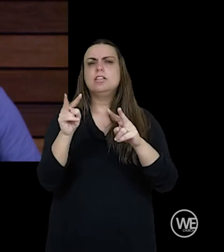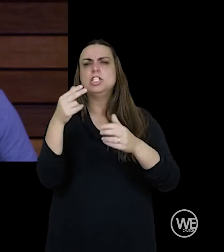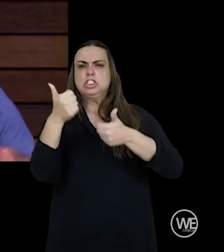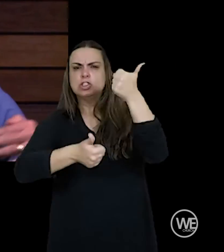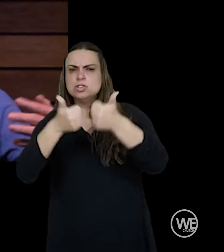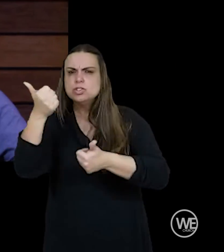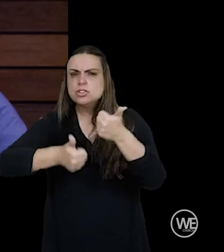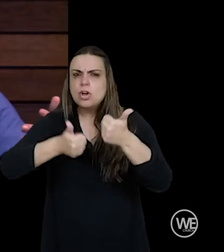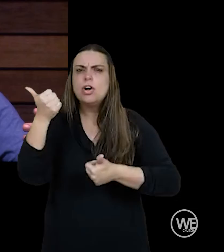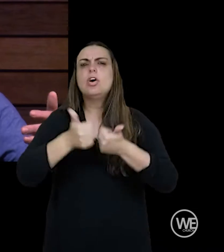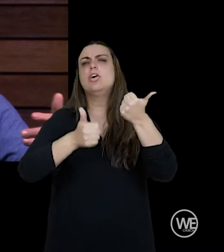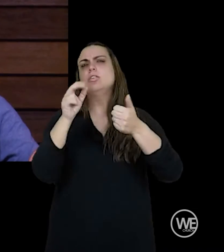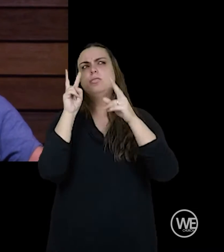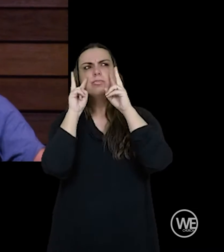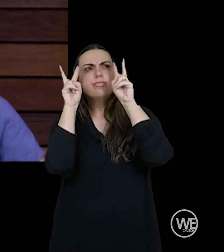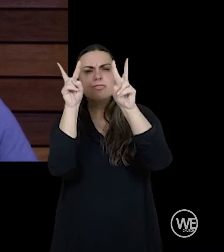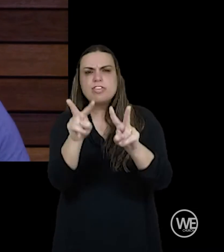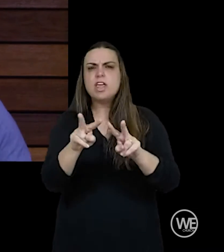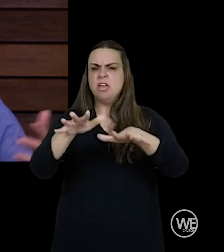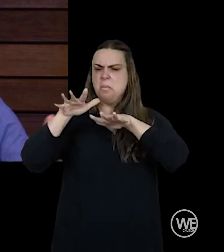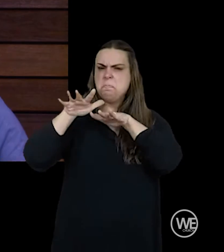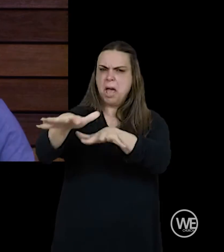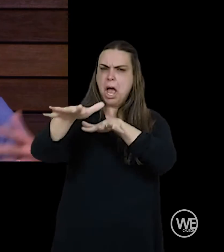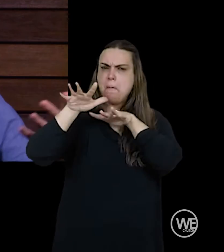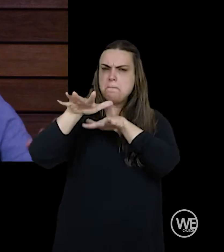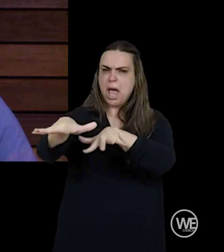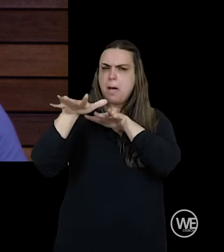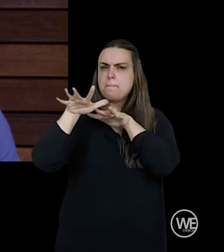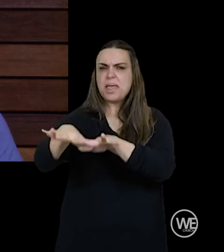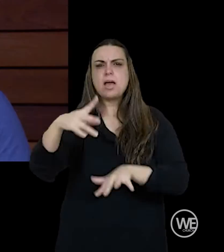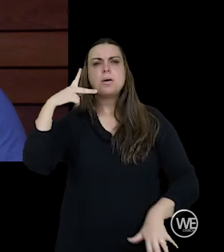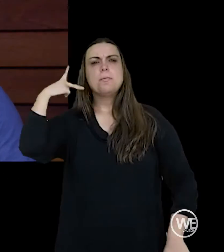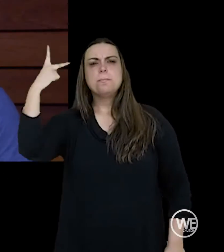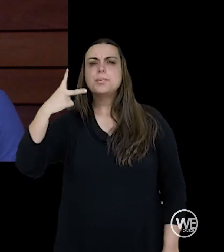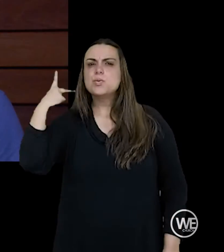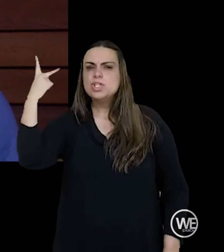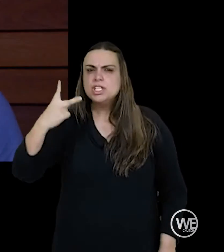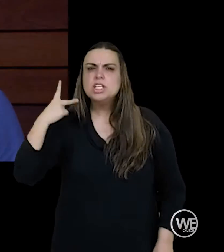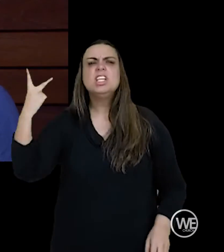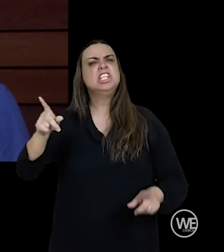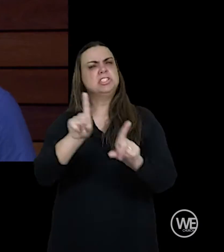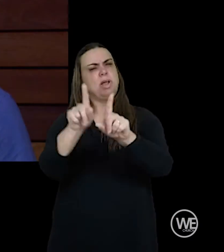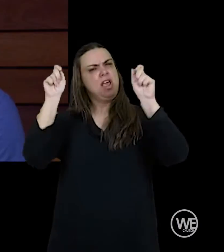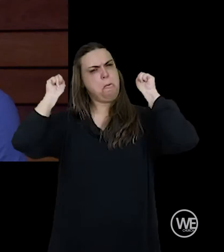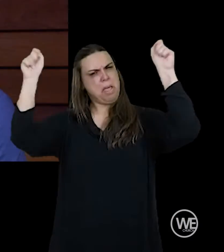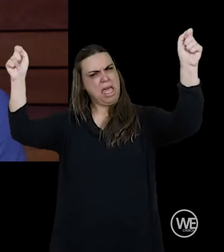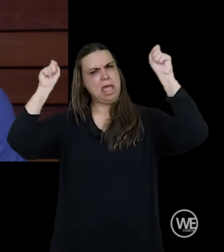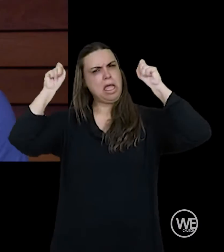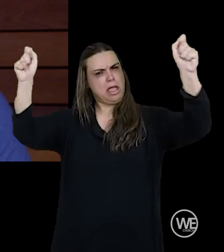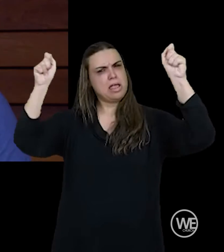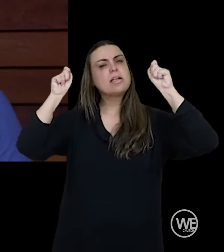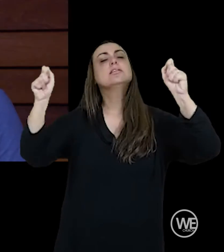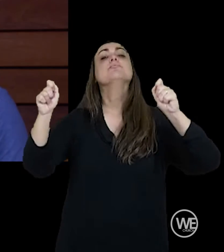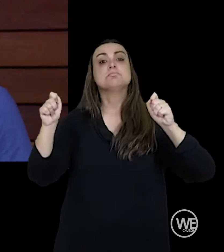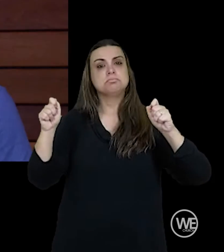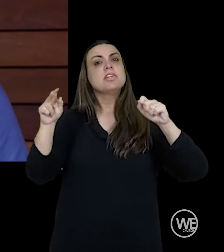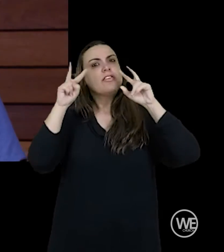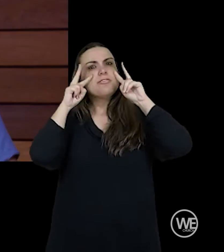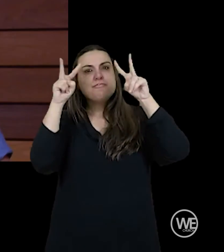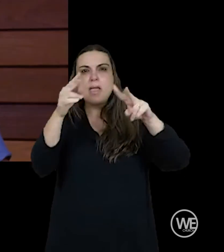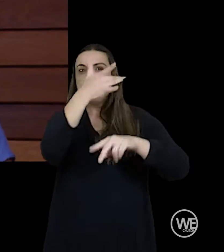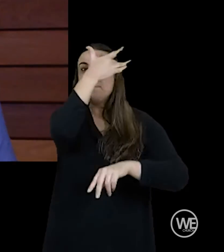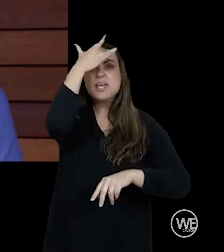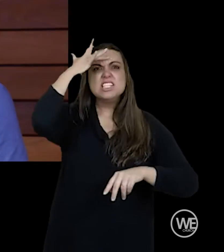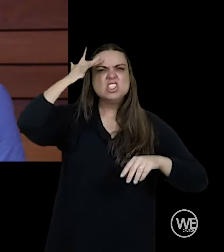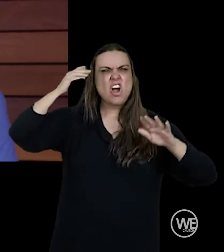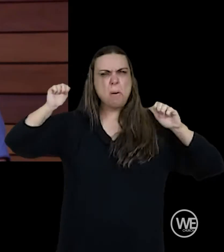jogos de futebol, a gente vê passeatas políticas, enfim, de ativismo em qualquer área, e a gente vê aquela